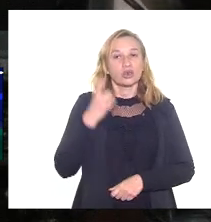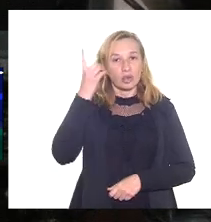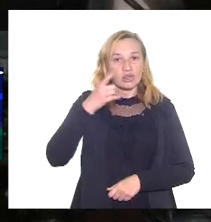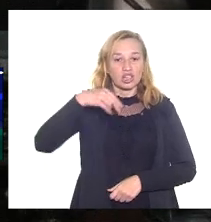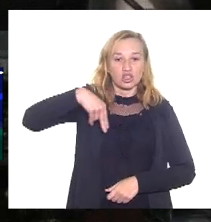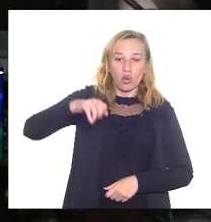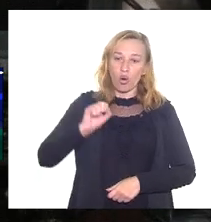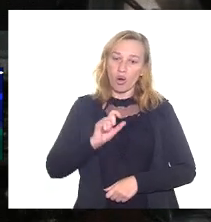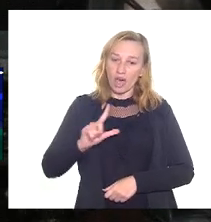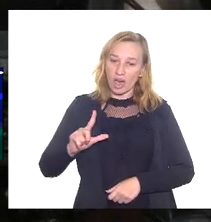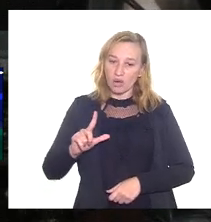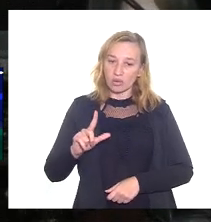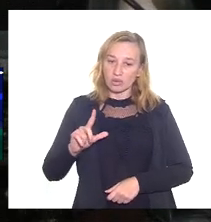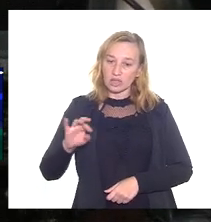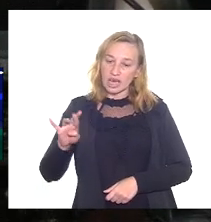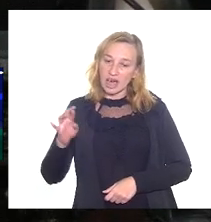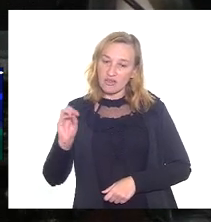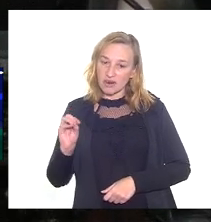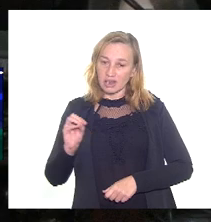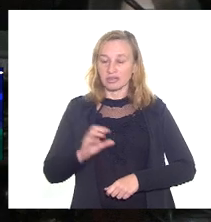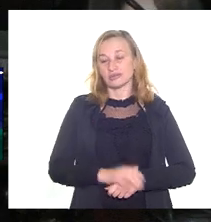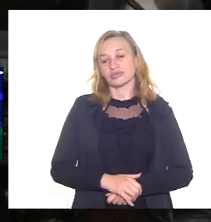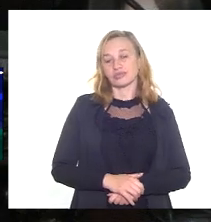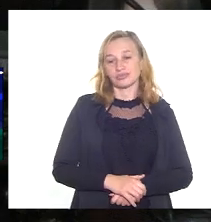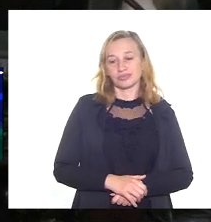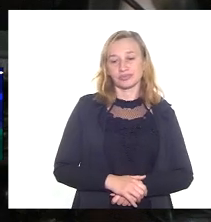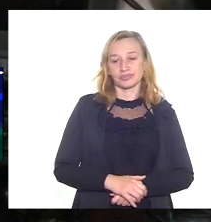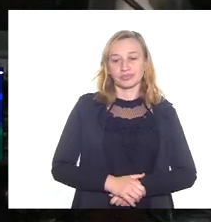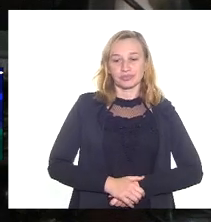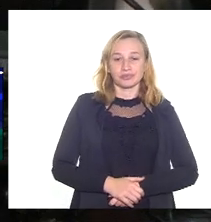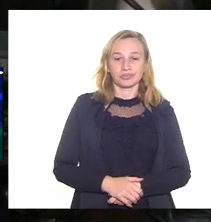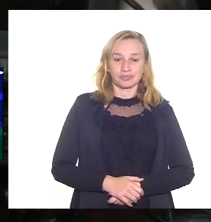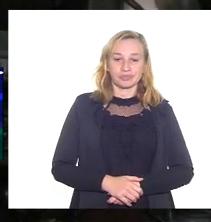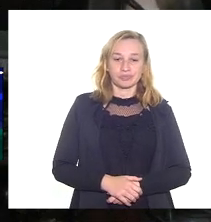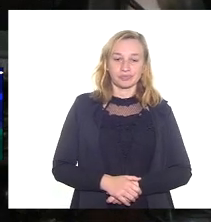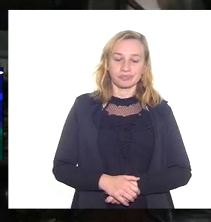Deputado Noel de Carvalho.